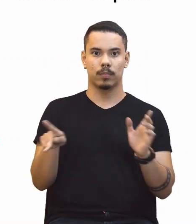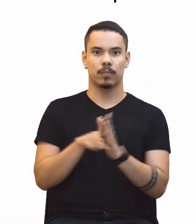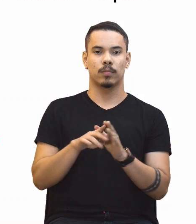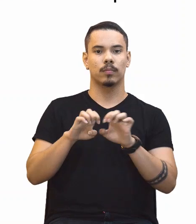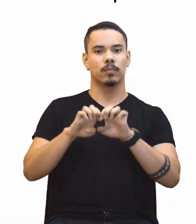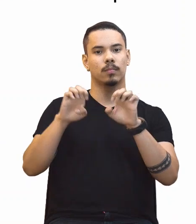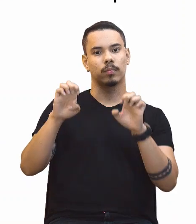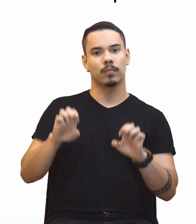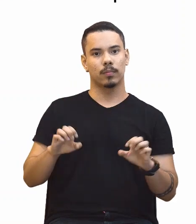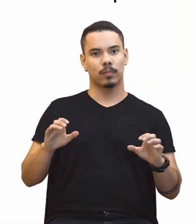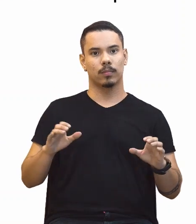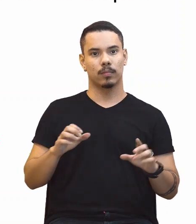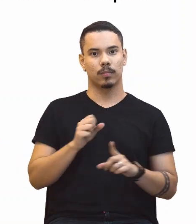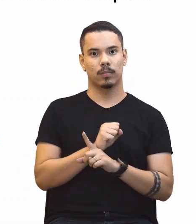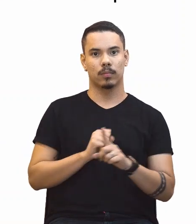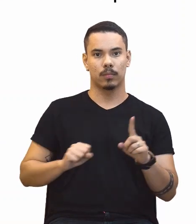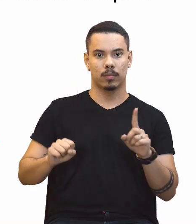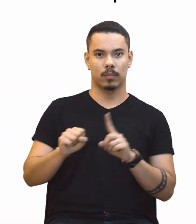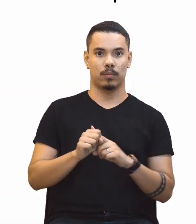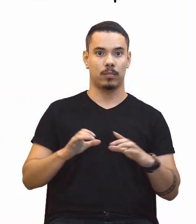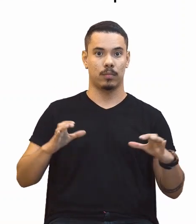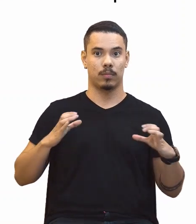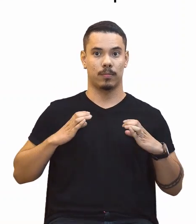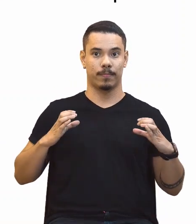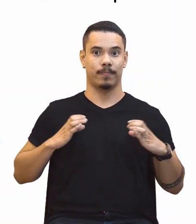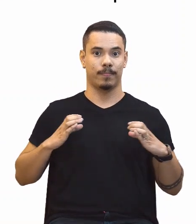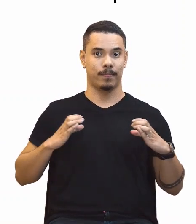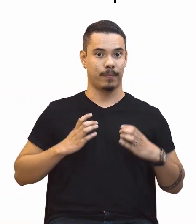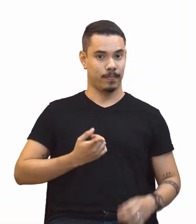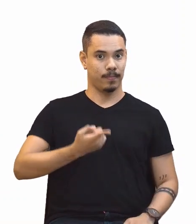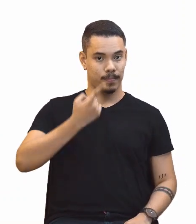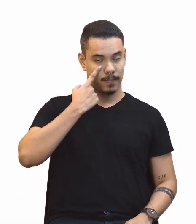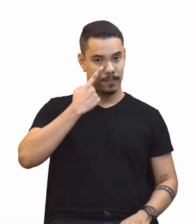da sociedade. Olha só esses conceitos.